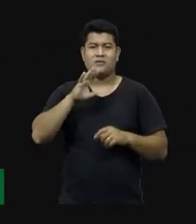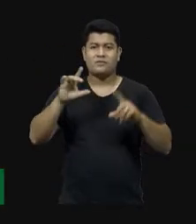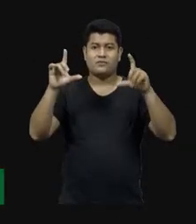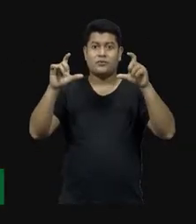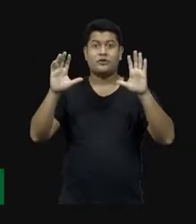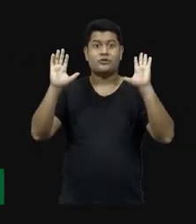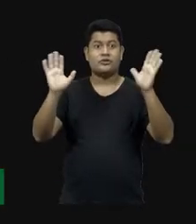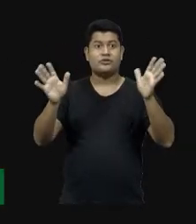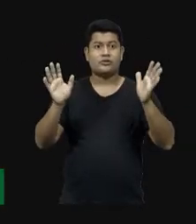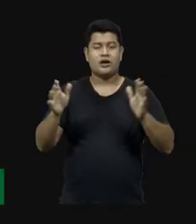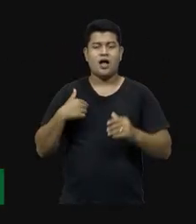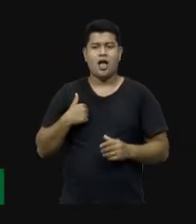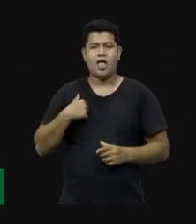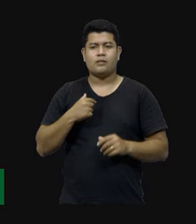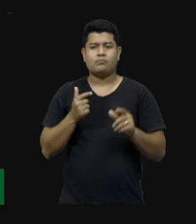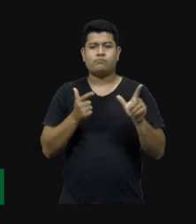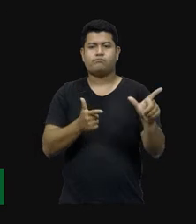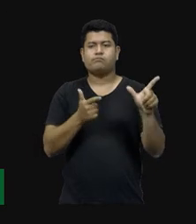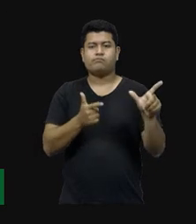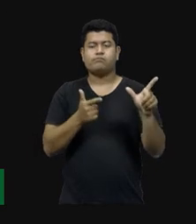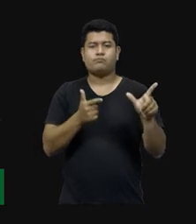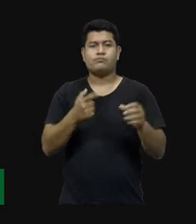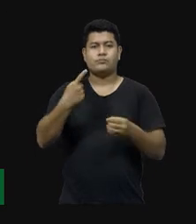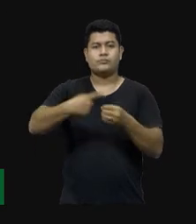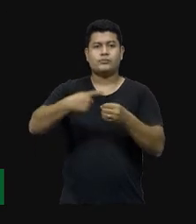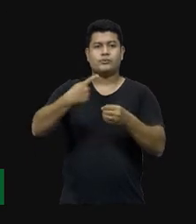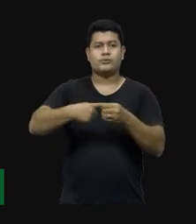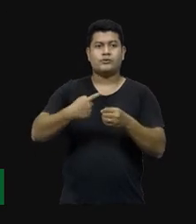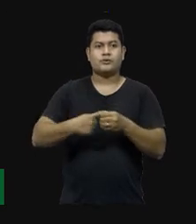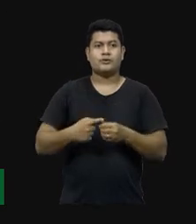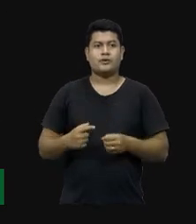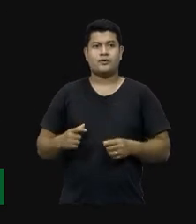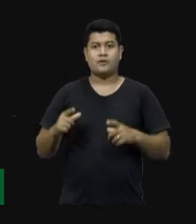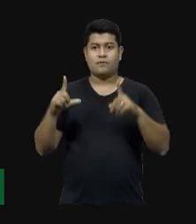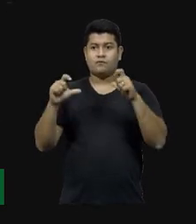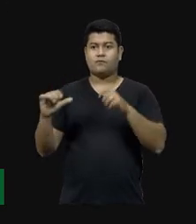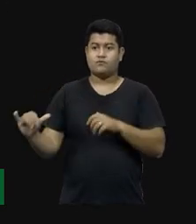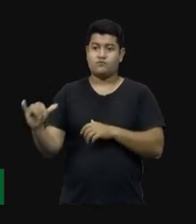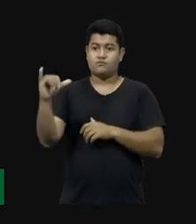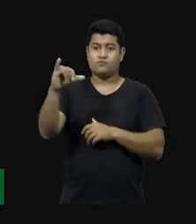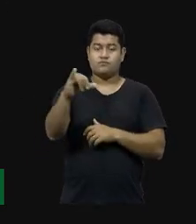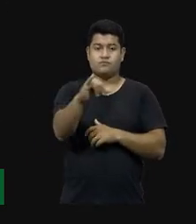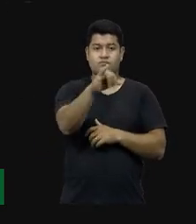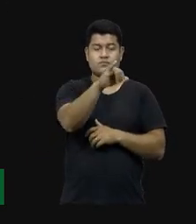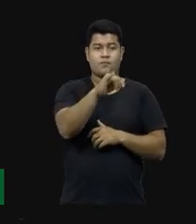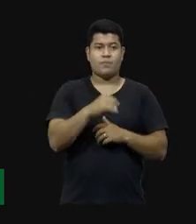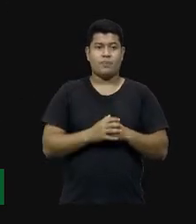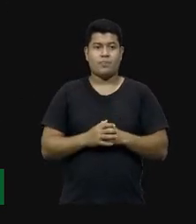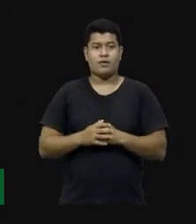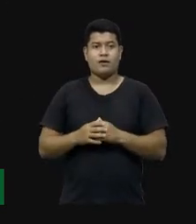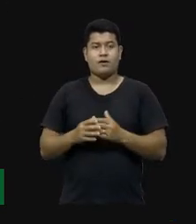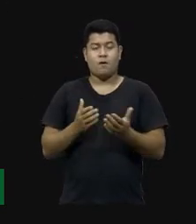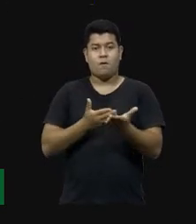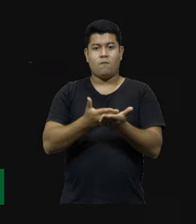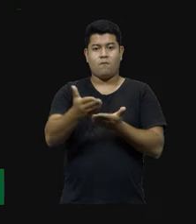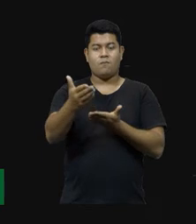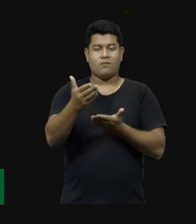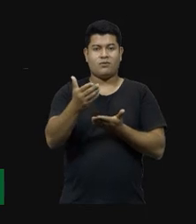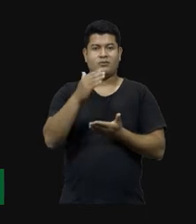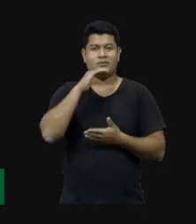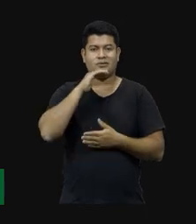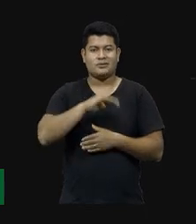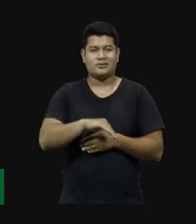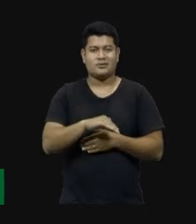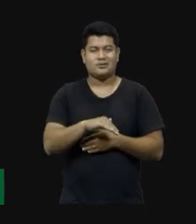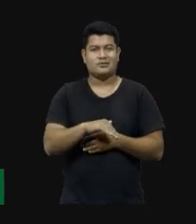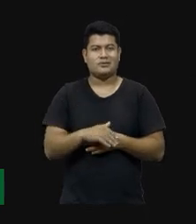estou em Caçador. Foto da decolagem mais cedo no início da tarde. O avião qual